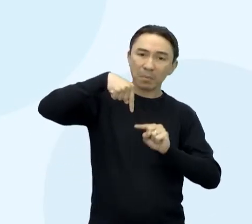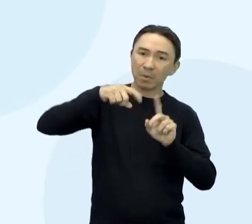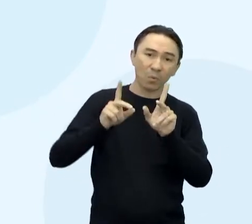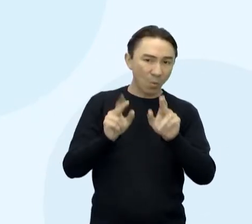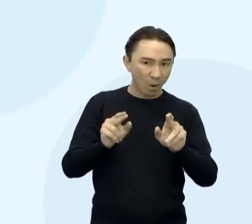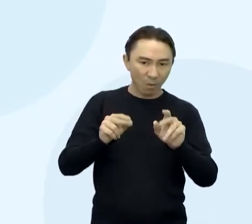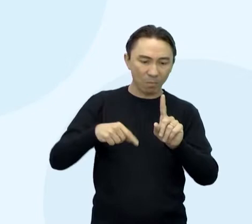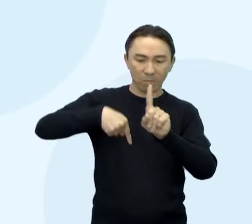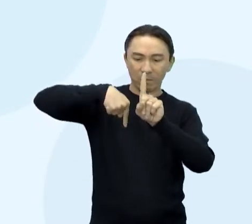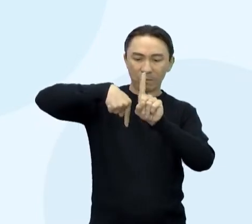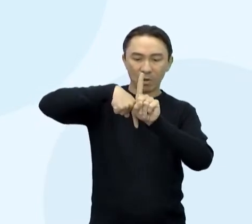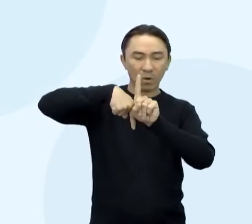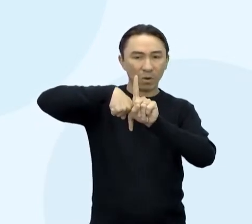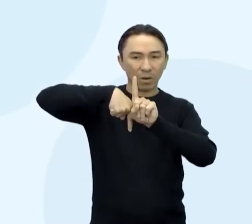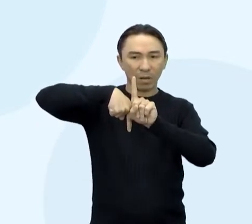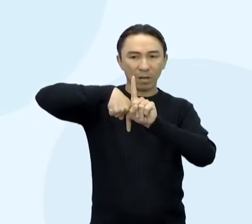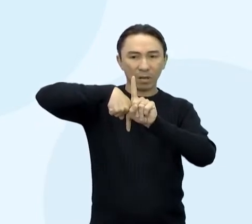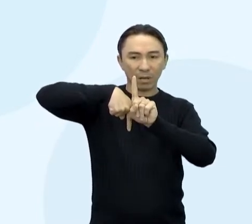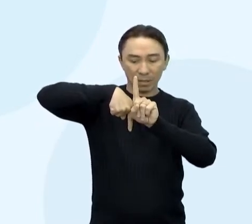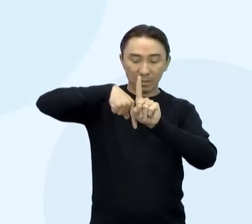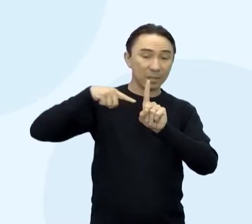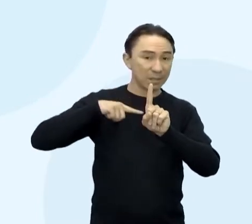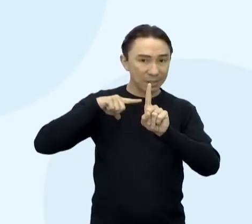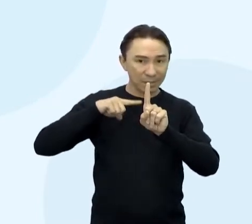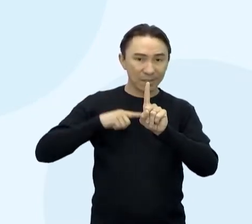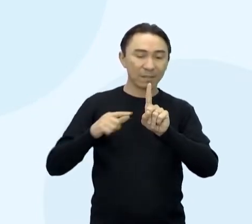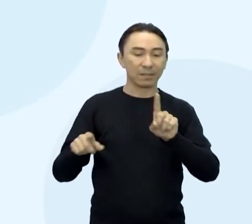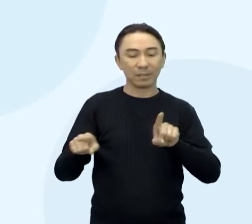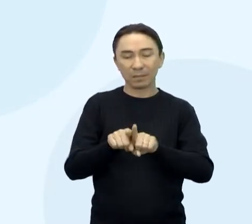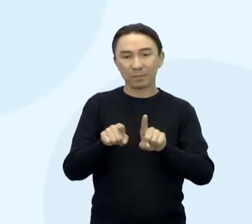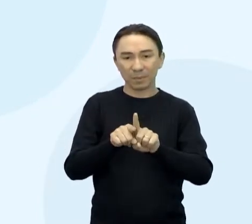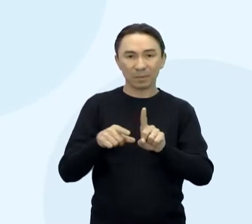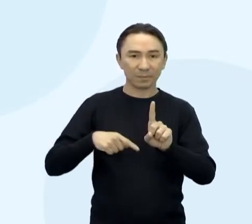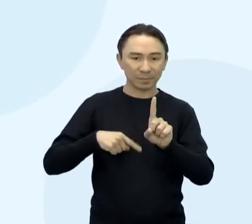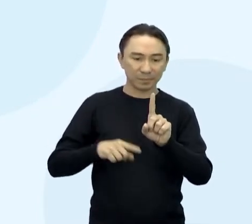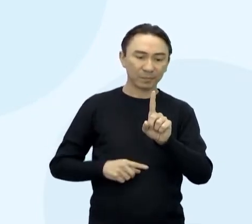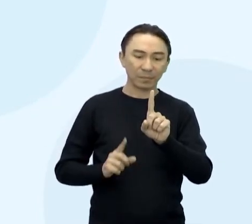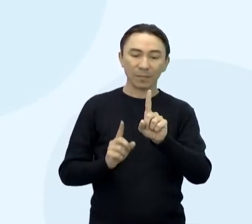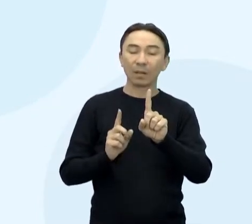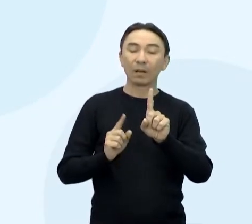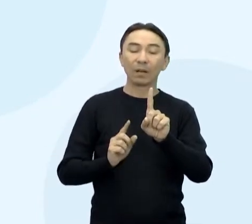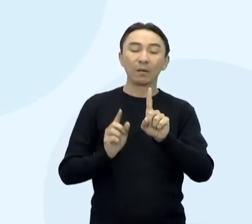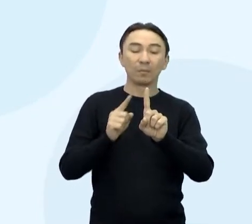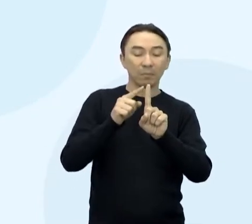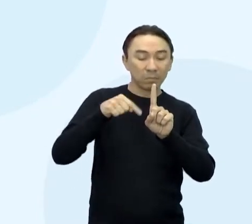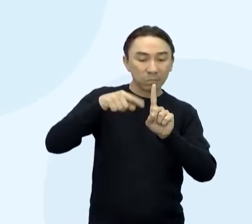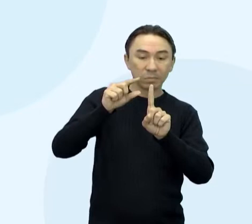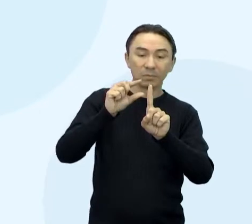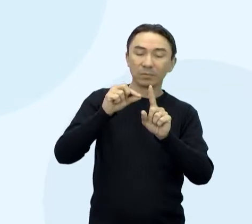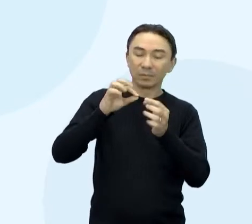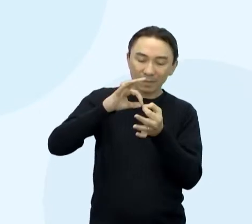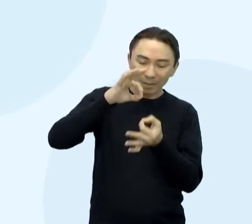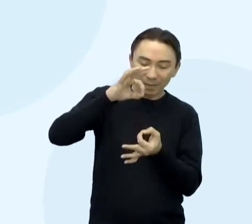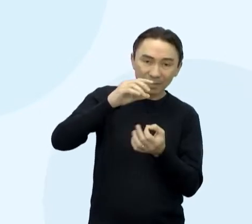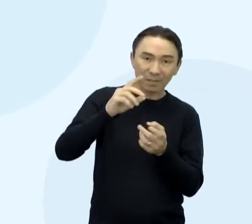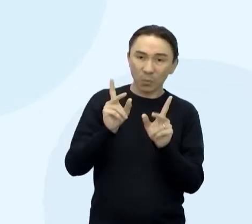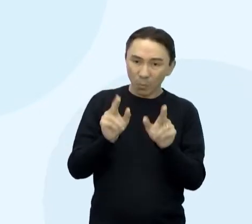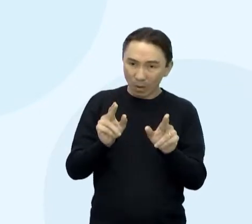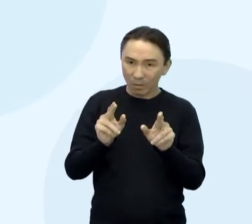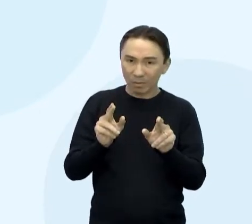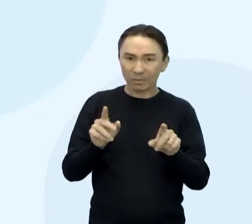mesmo tamanho, a mesma direção e sentidos opostos, eles